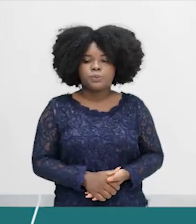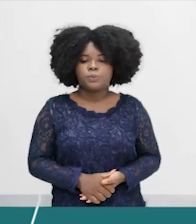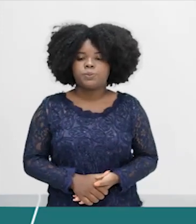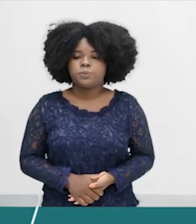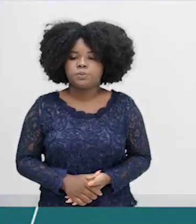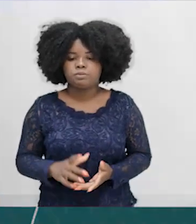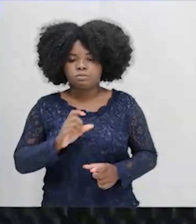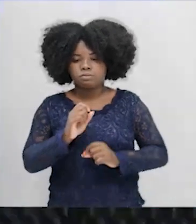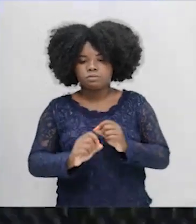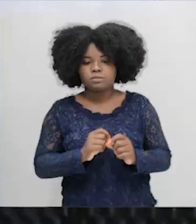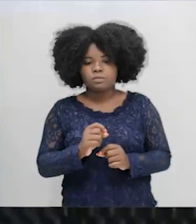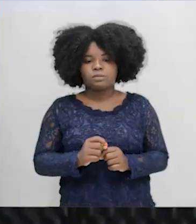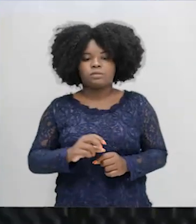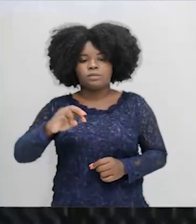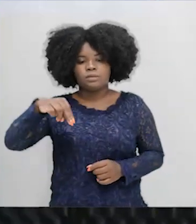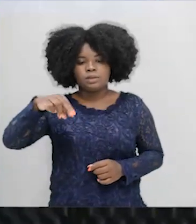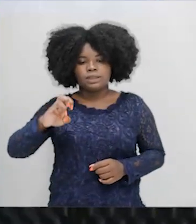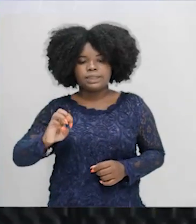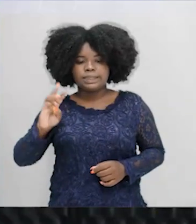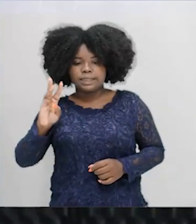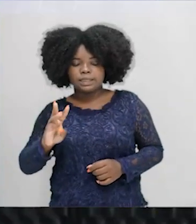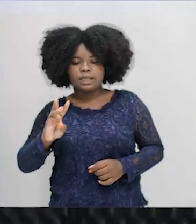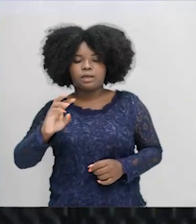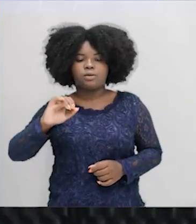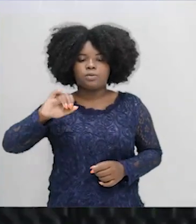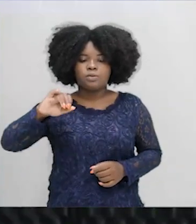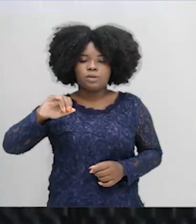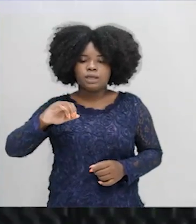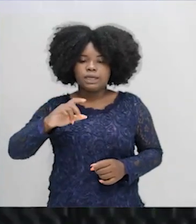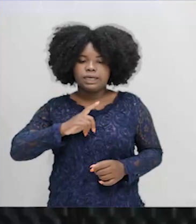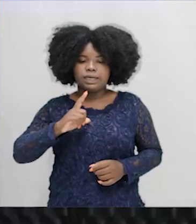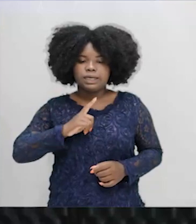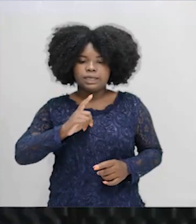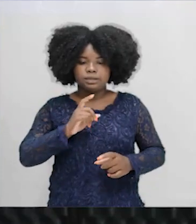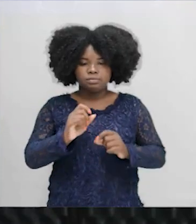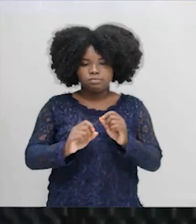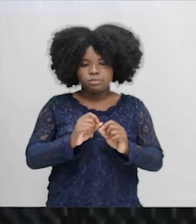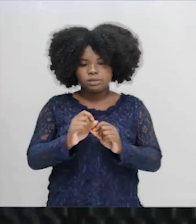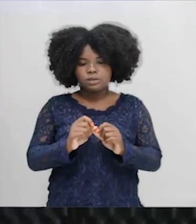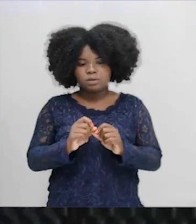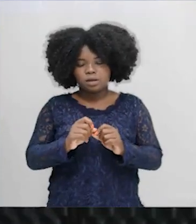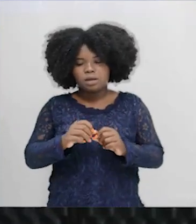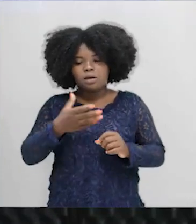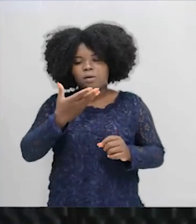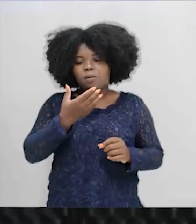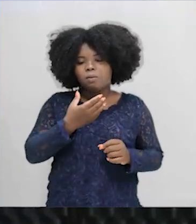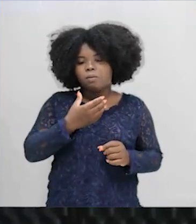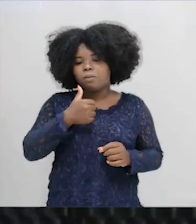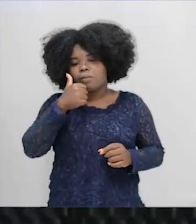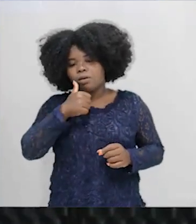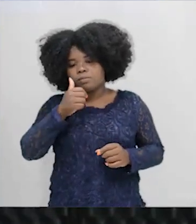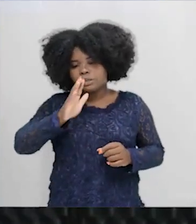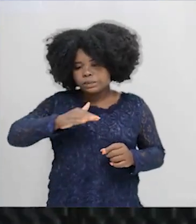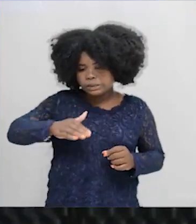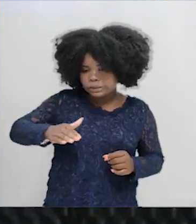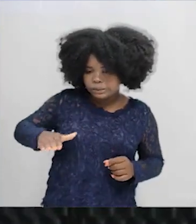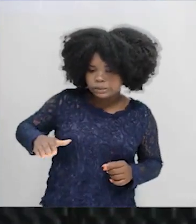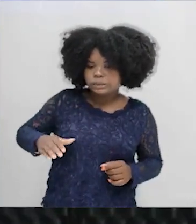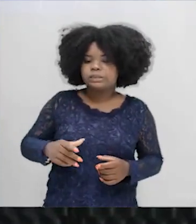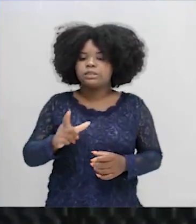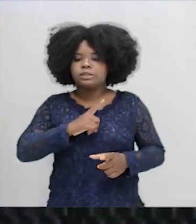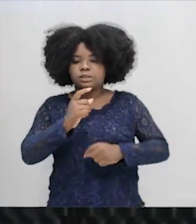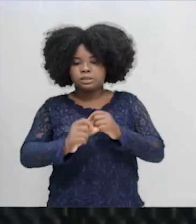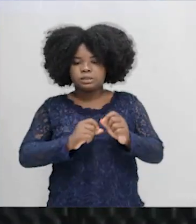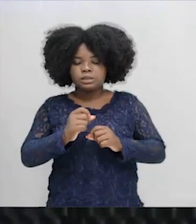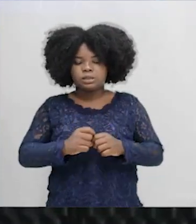o The Yellow Kid. O que era o Yellow Kid? Um personagem que é uma criança que vivia nos guetos de Nova York e vestia sempre